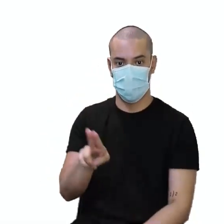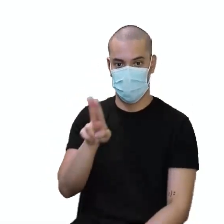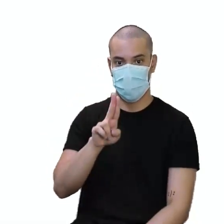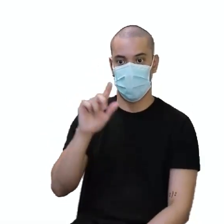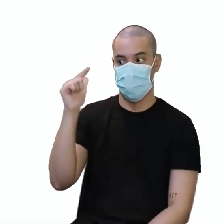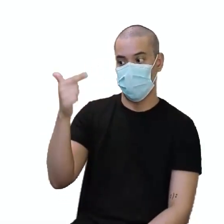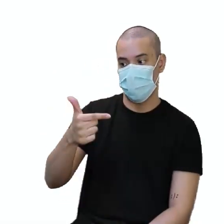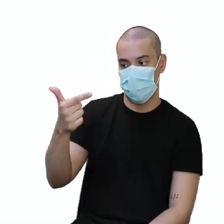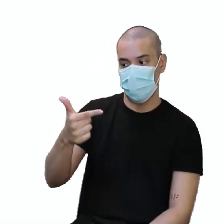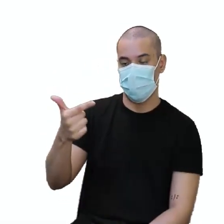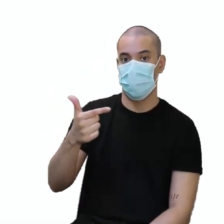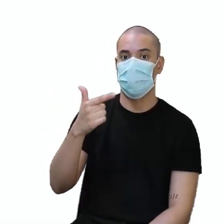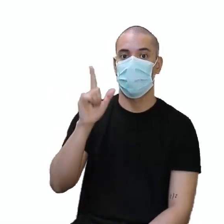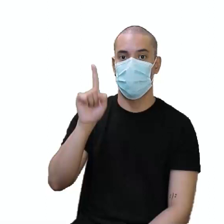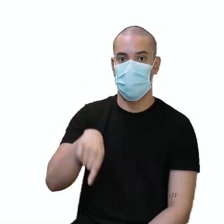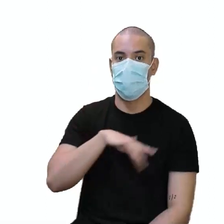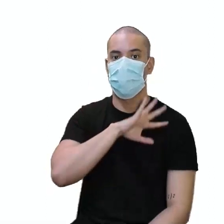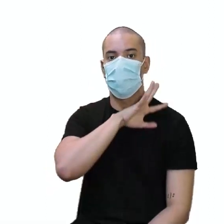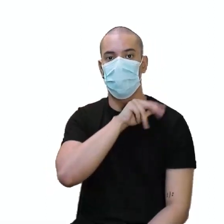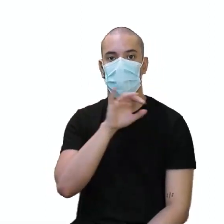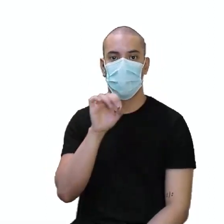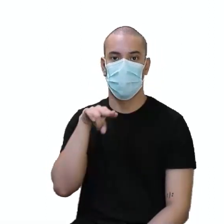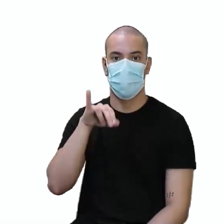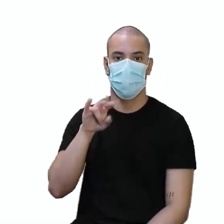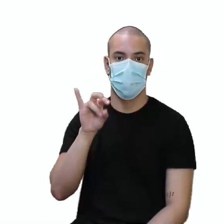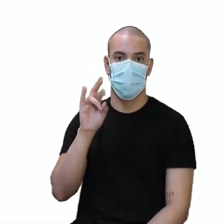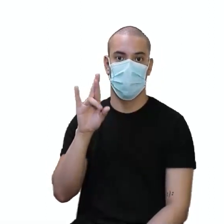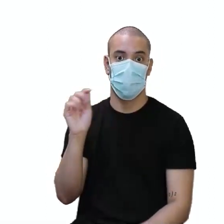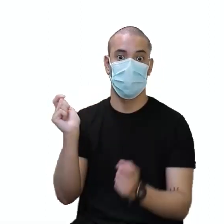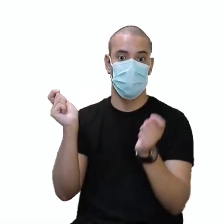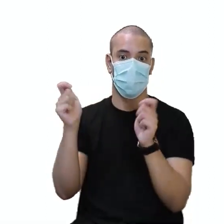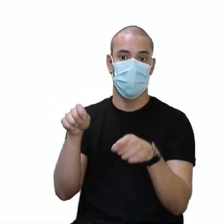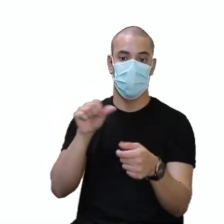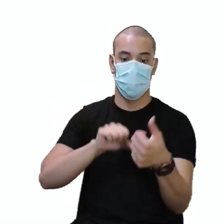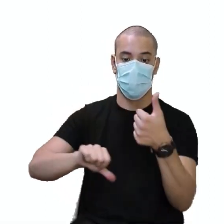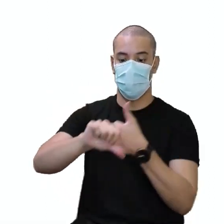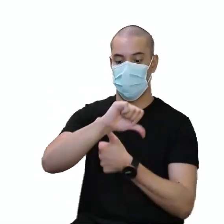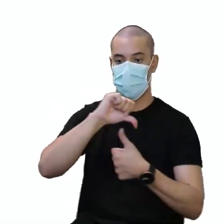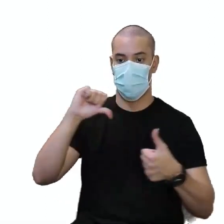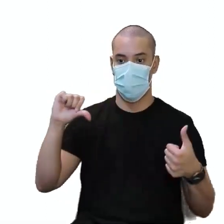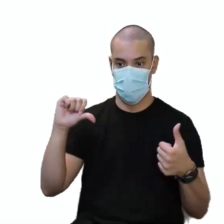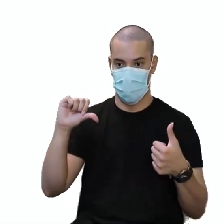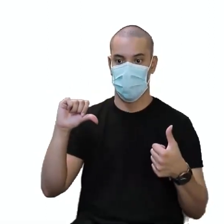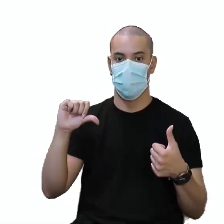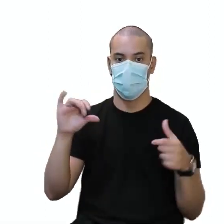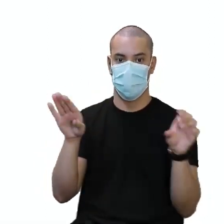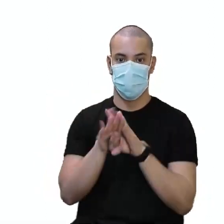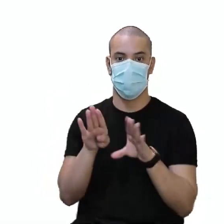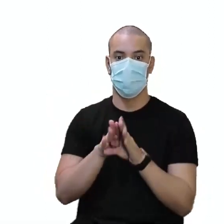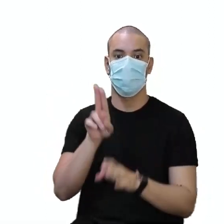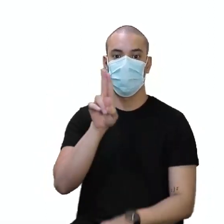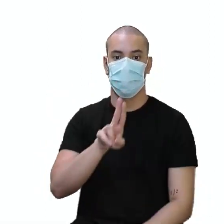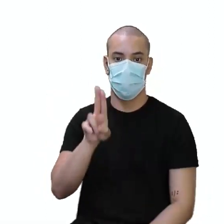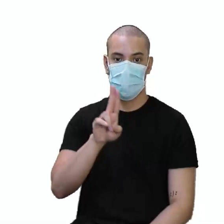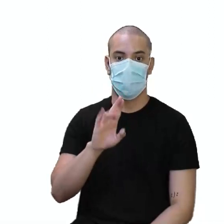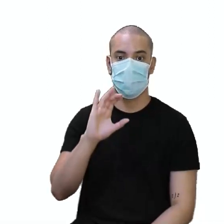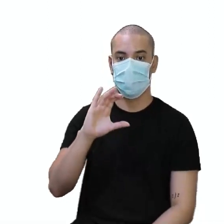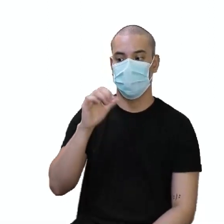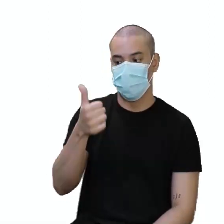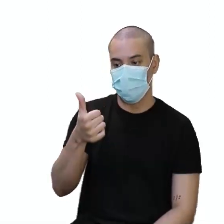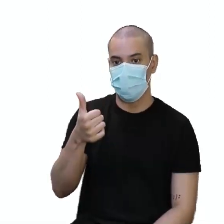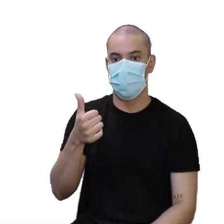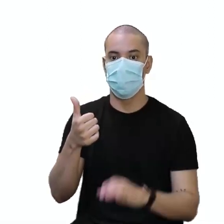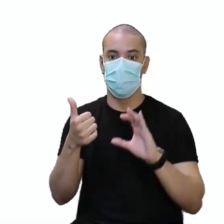se ele for um animal onívoro, ele pode, hora ou outra, estar também ocupando o nível do consumidor